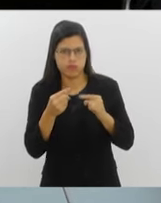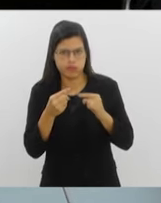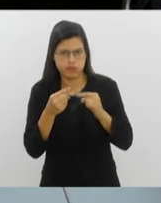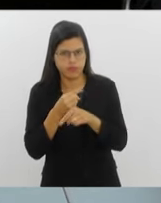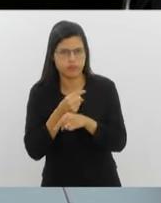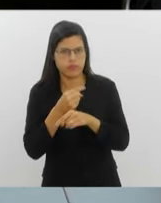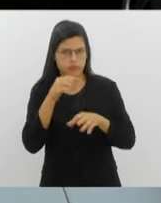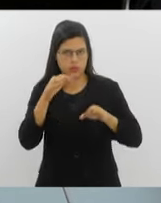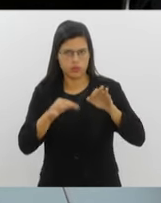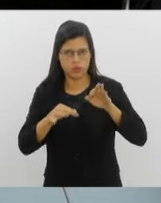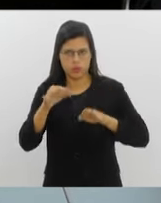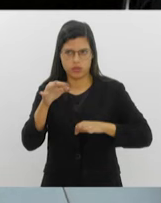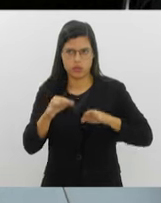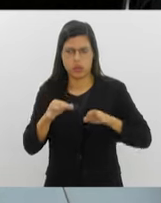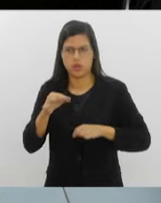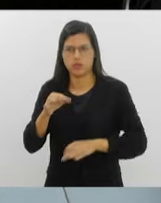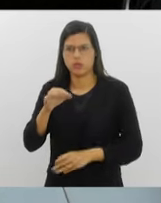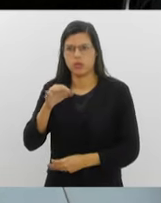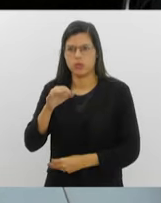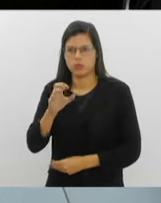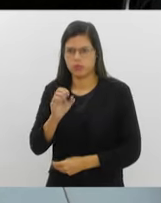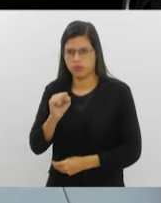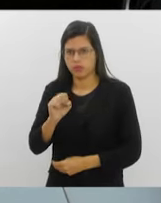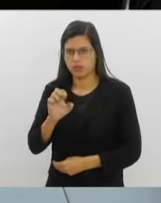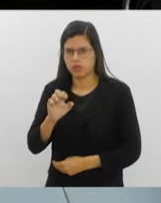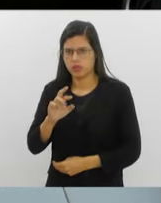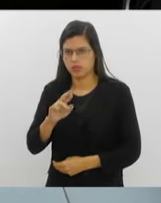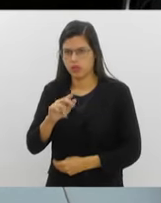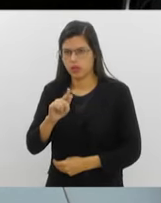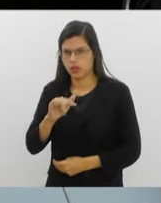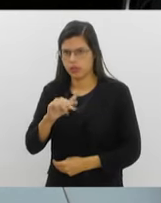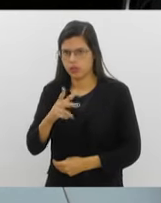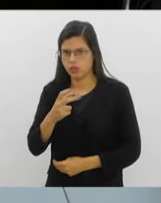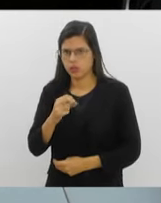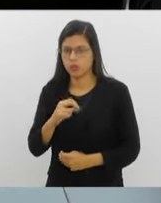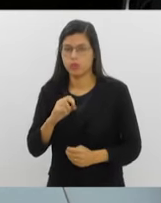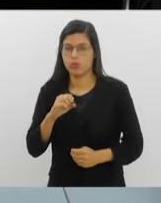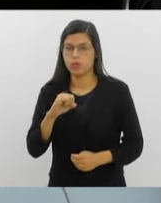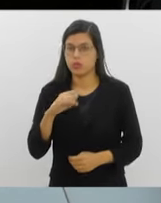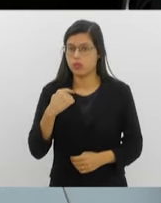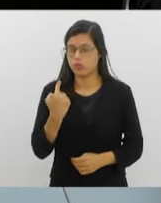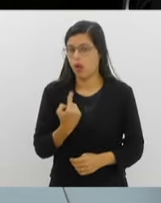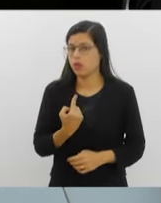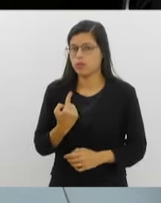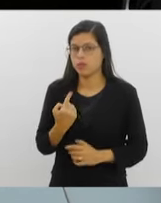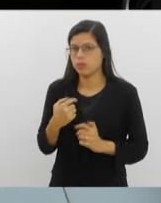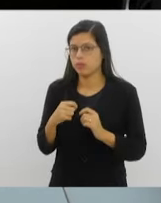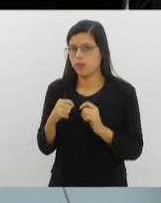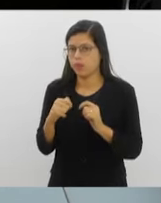injuridicidade, deputado doutor Serginho, que a gente pudesse adendar